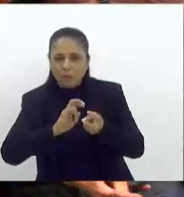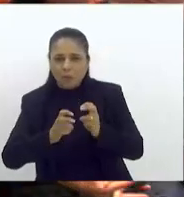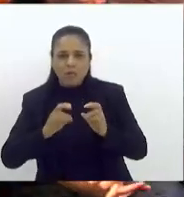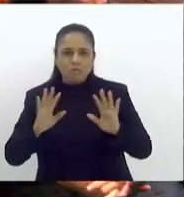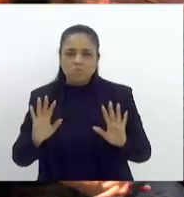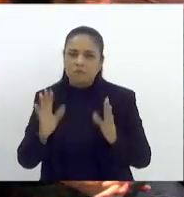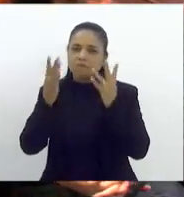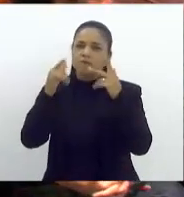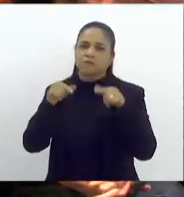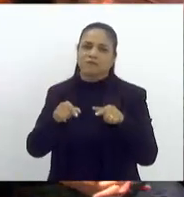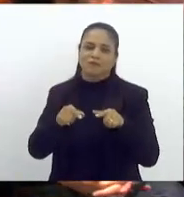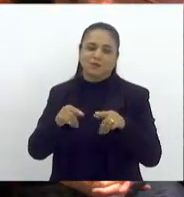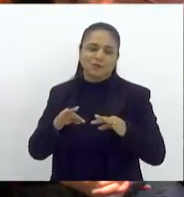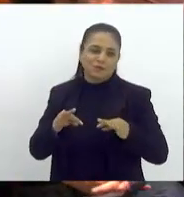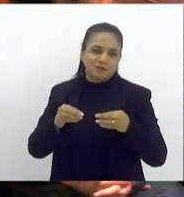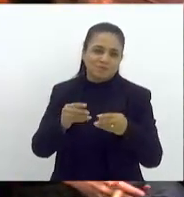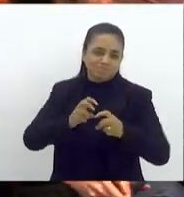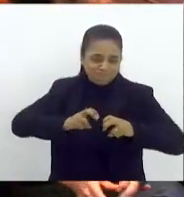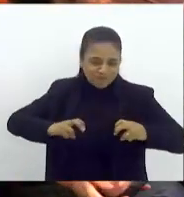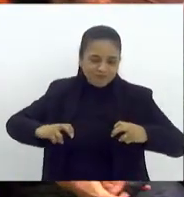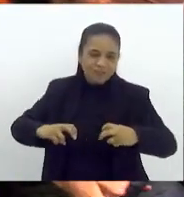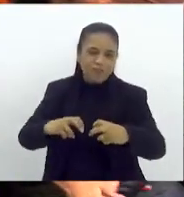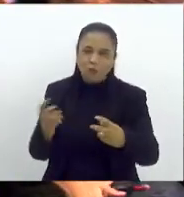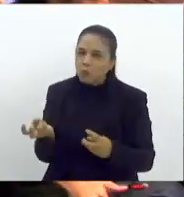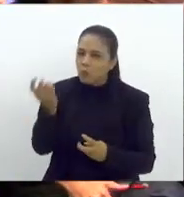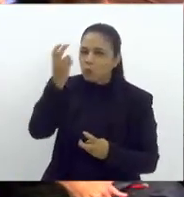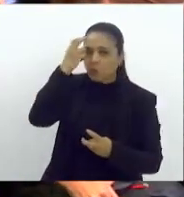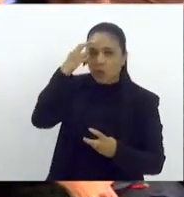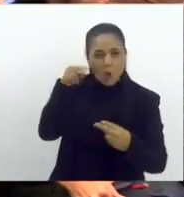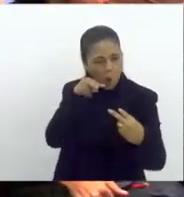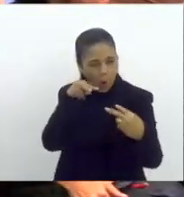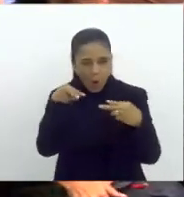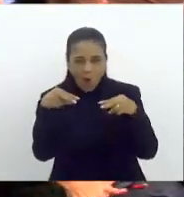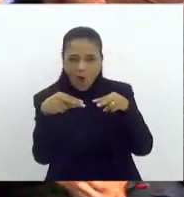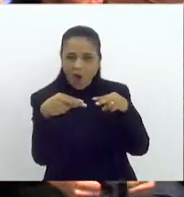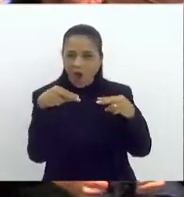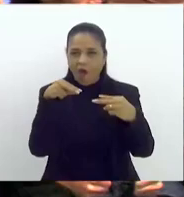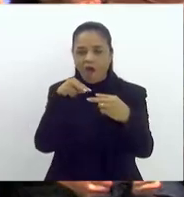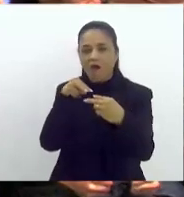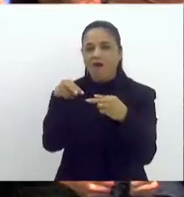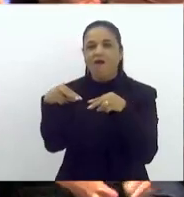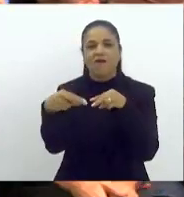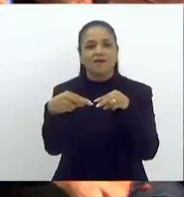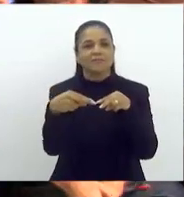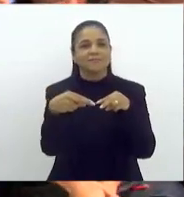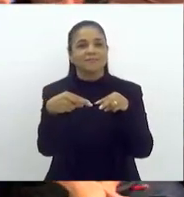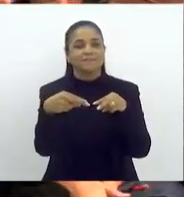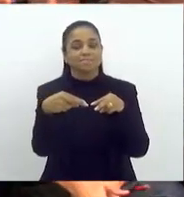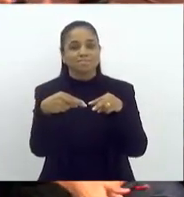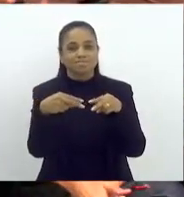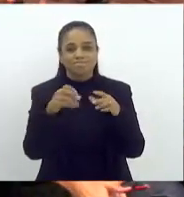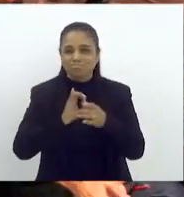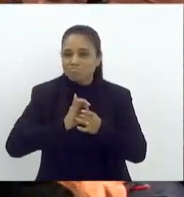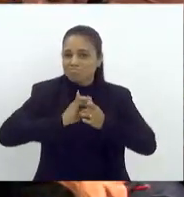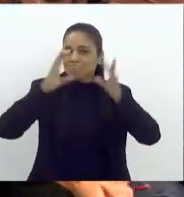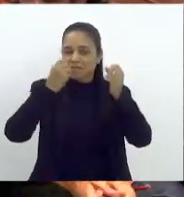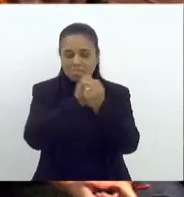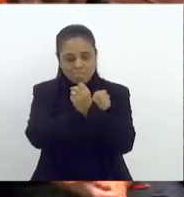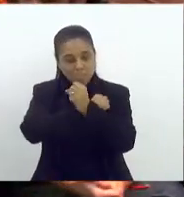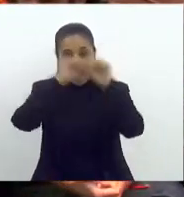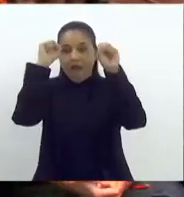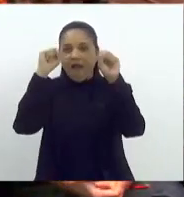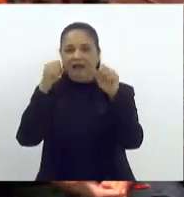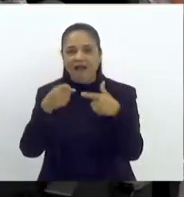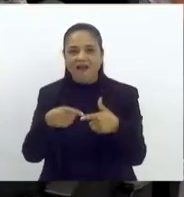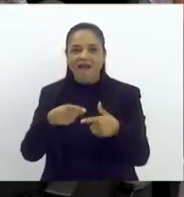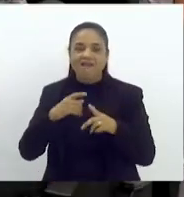manifestações que continua esse círculo de olho no olho estamos aqui tirando a mordaça quero lembrar